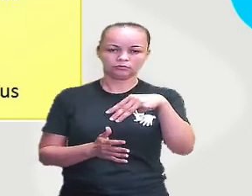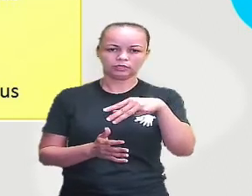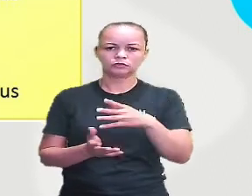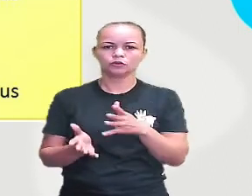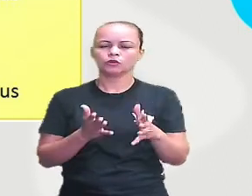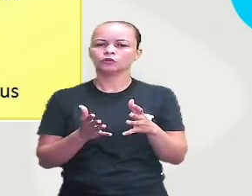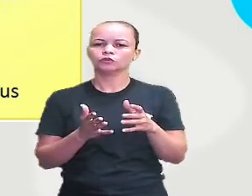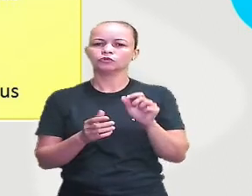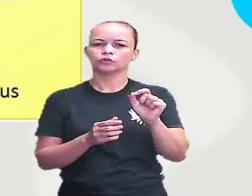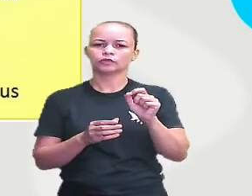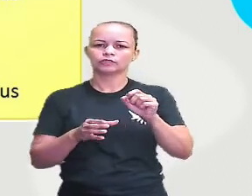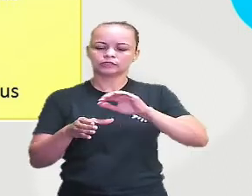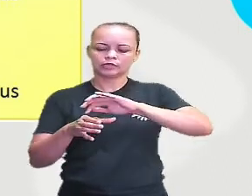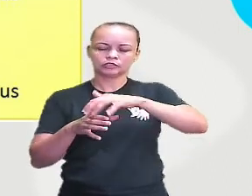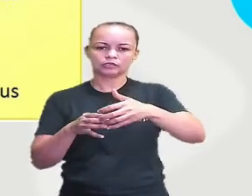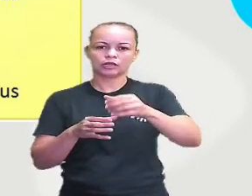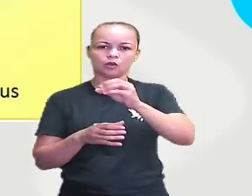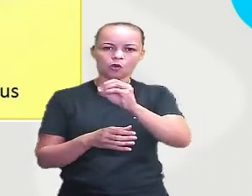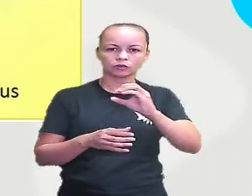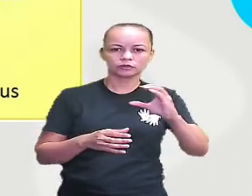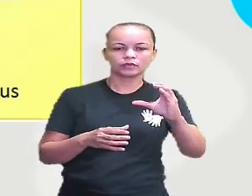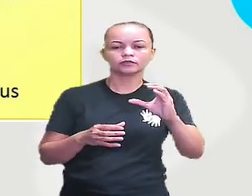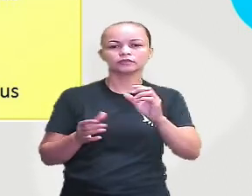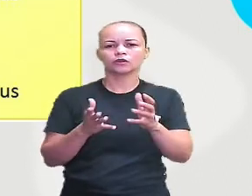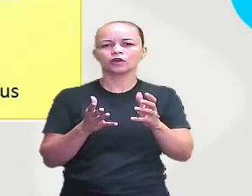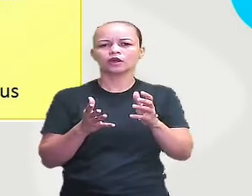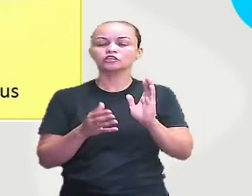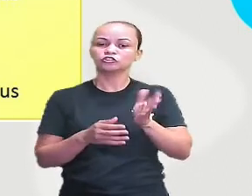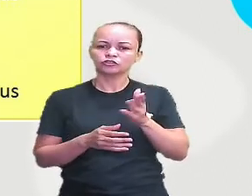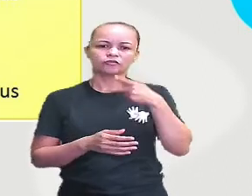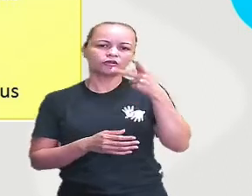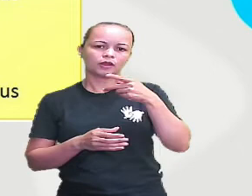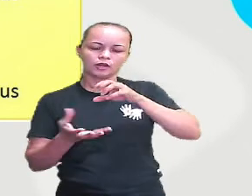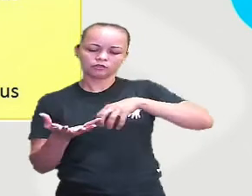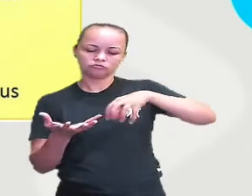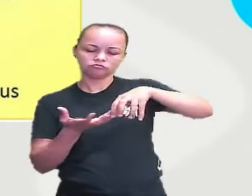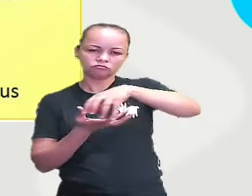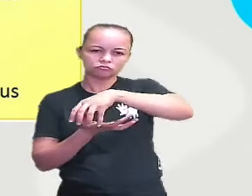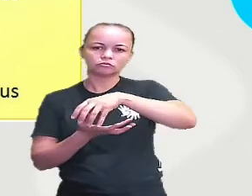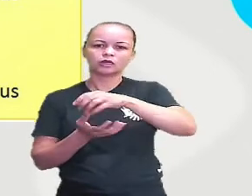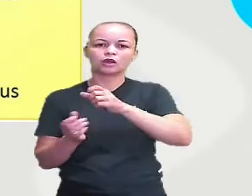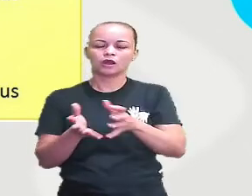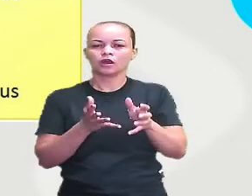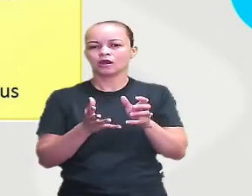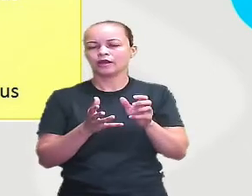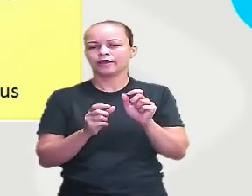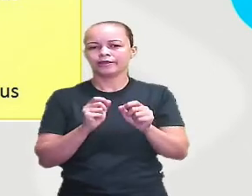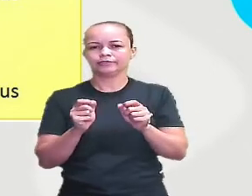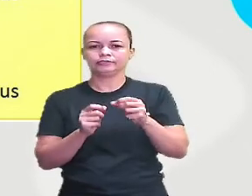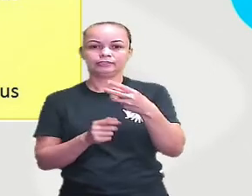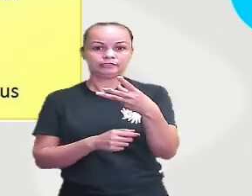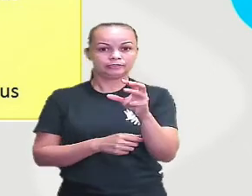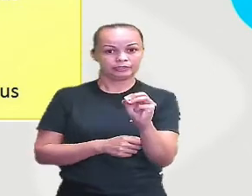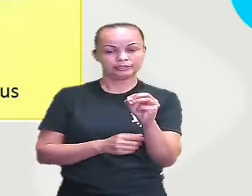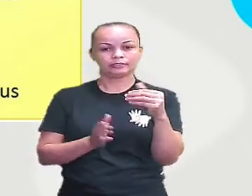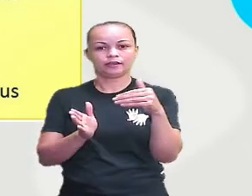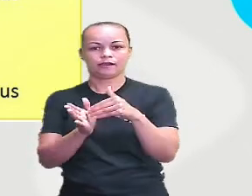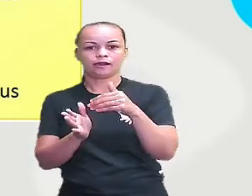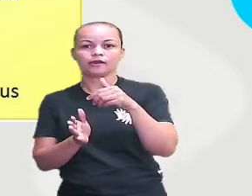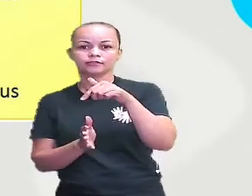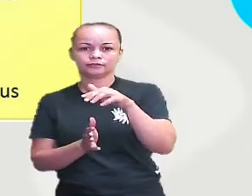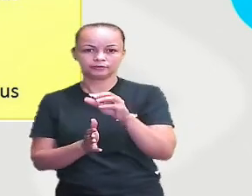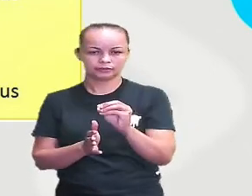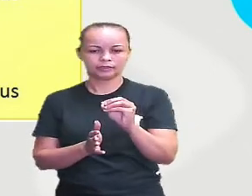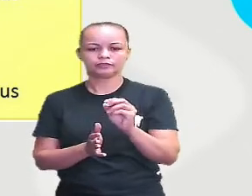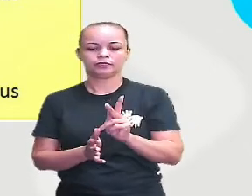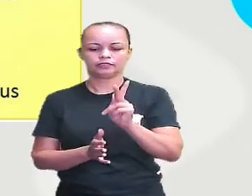que diz respeito à crosta oceânica. Já quando eu falo da crosta continental, de 30 a 70. Né? Então, se você perceber, a gente já falou essa